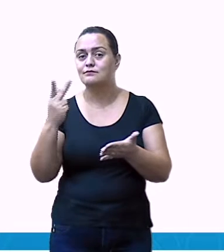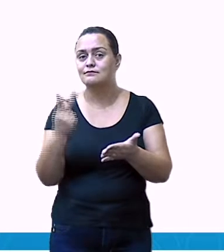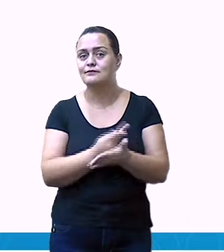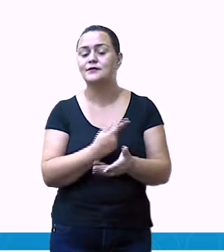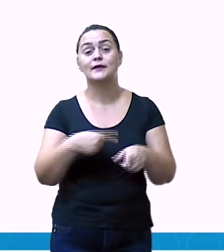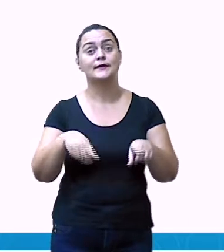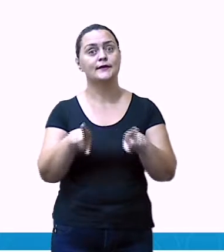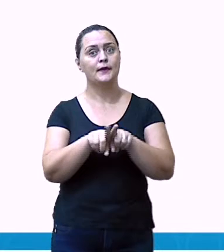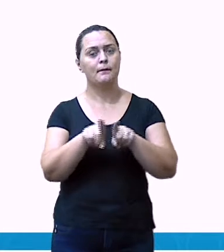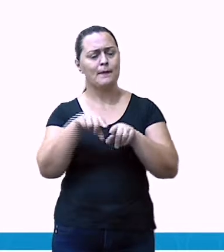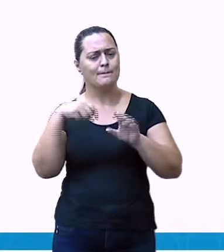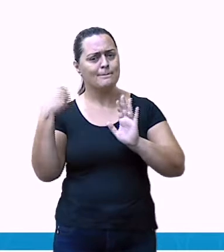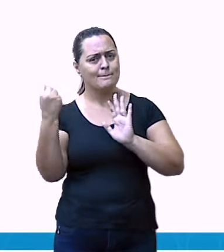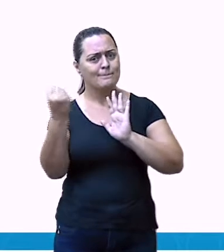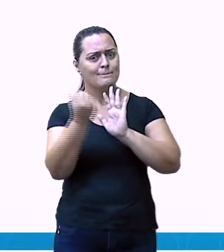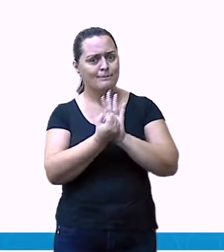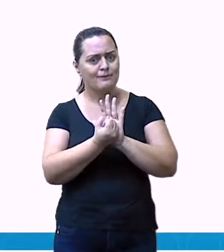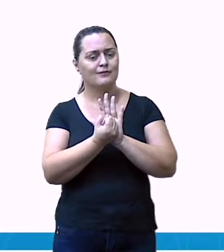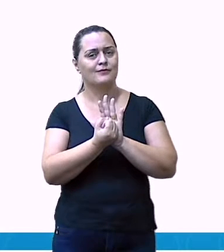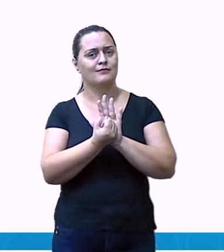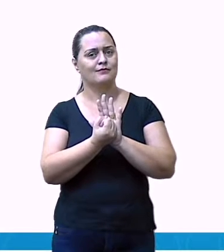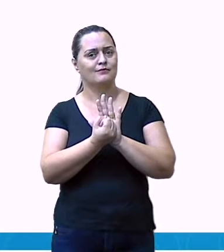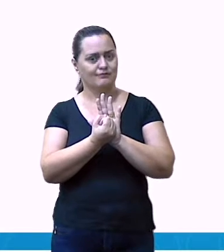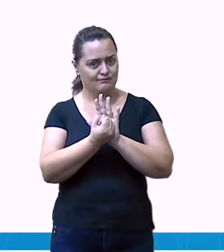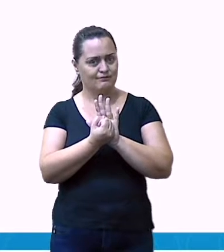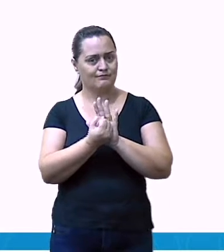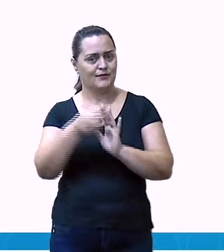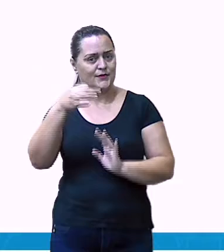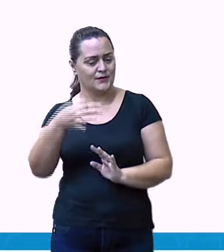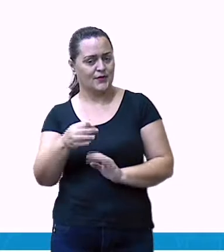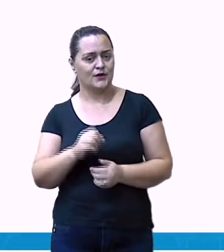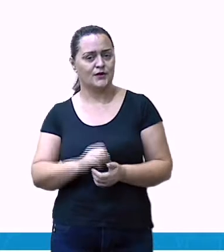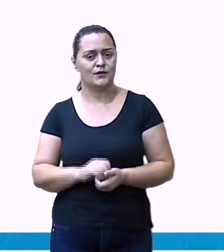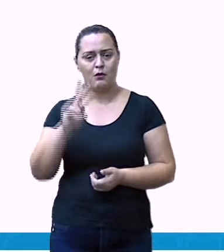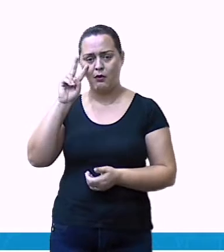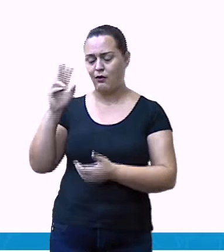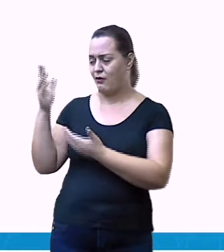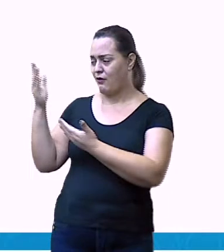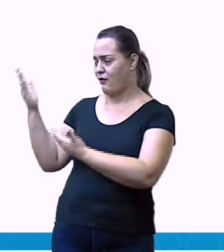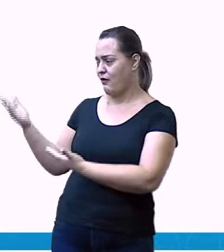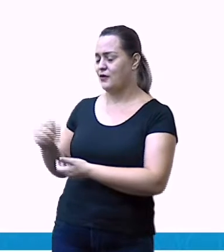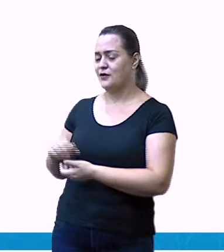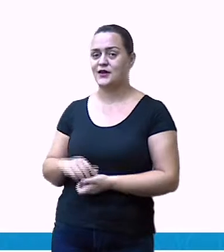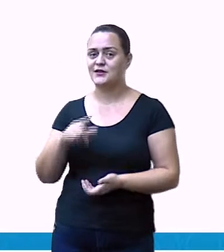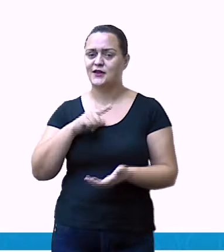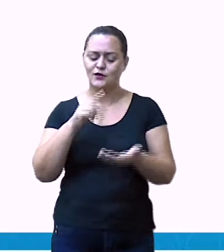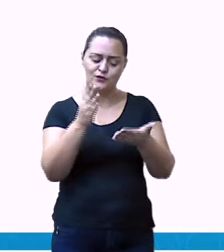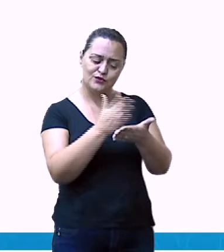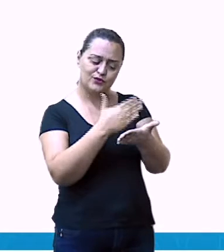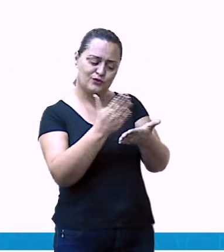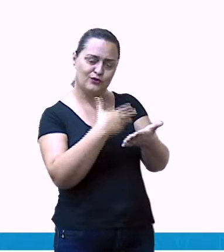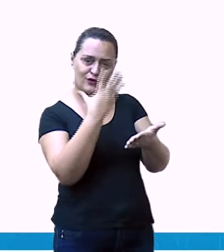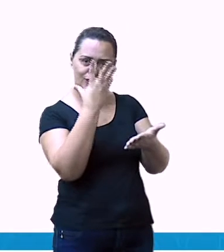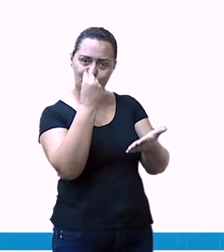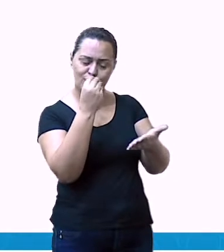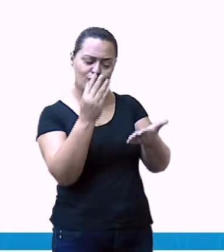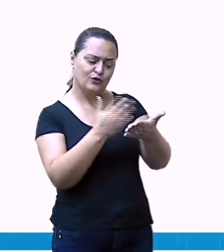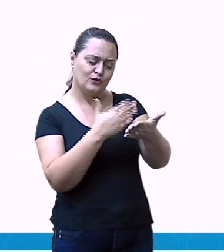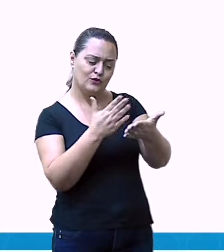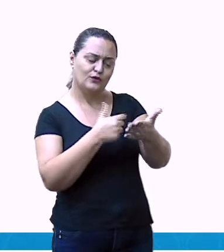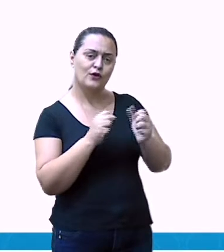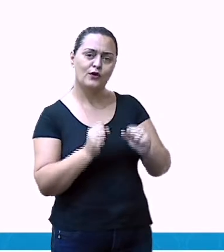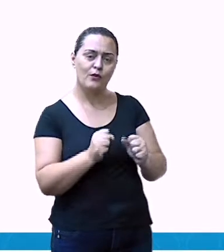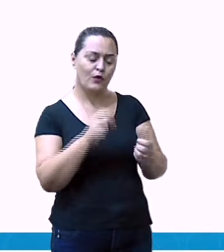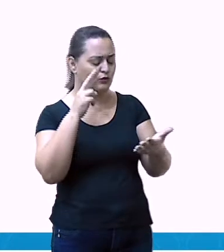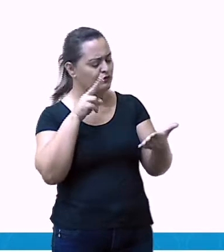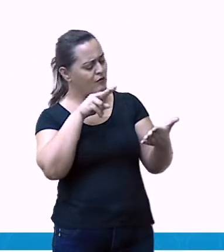para nós, olha, um caderninho de registro, um álbum de fotografia. Muitos de nós temos ali algum registro de